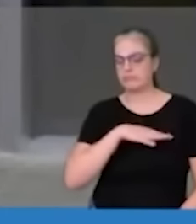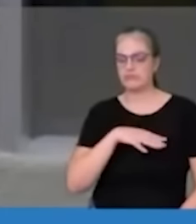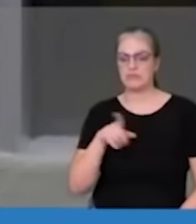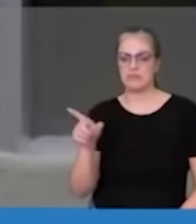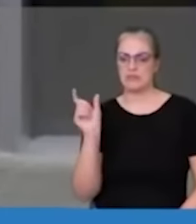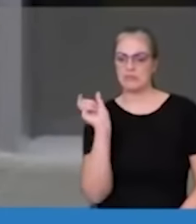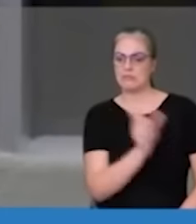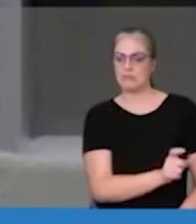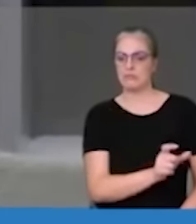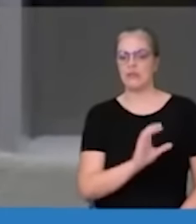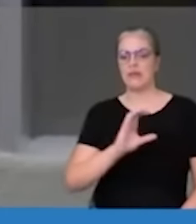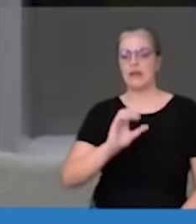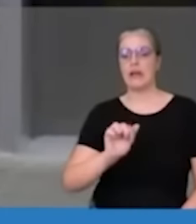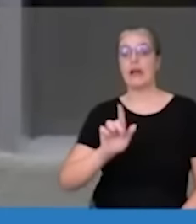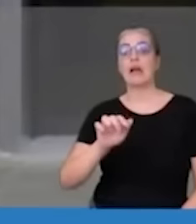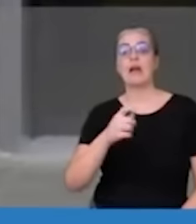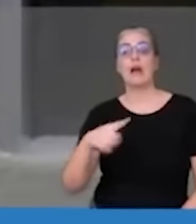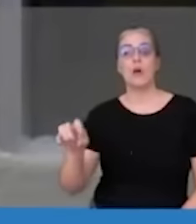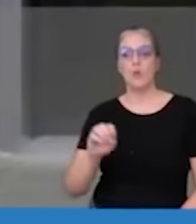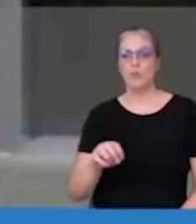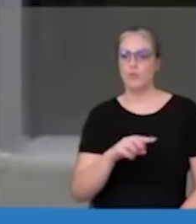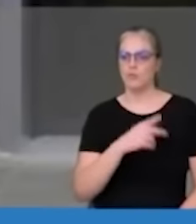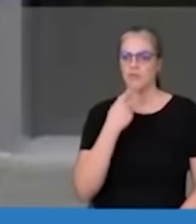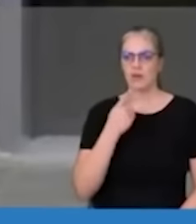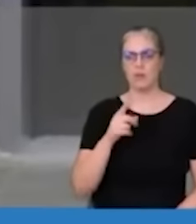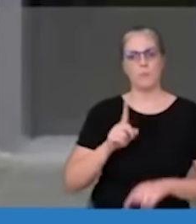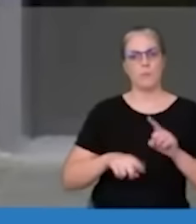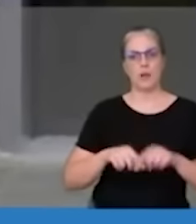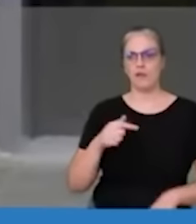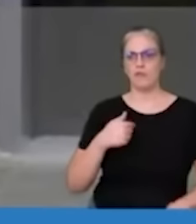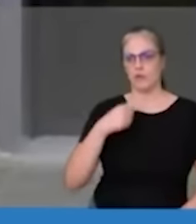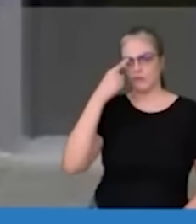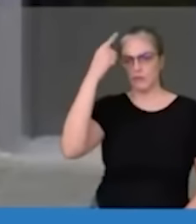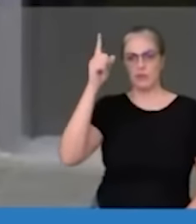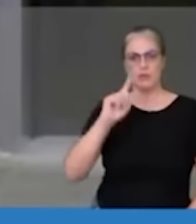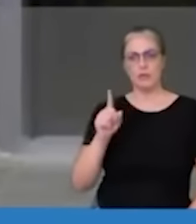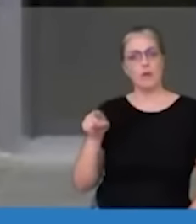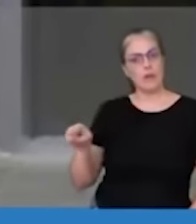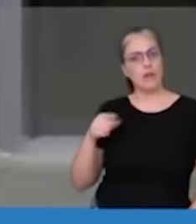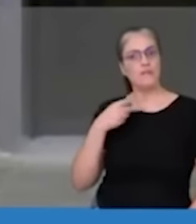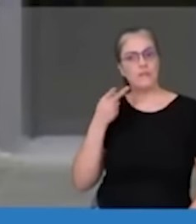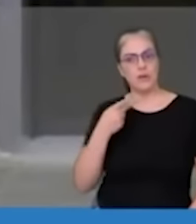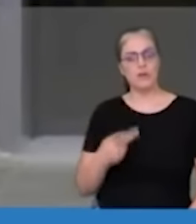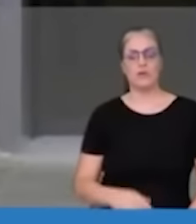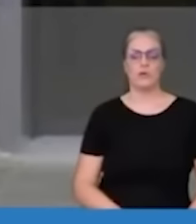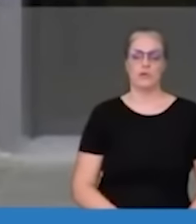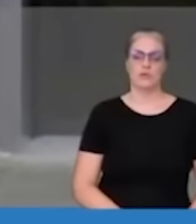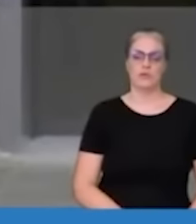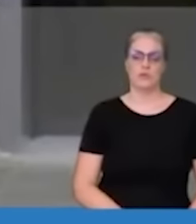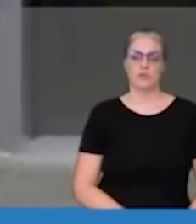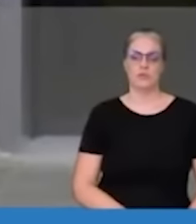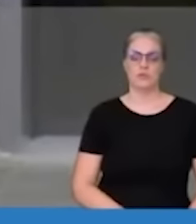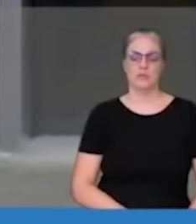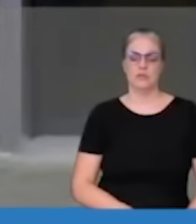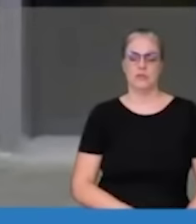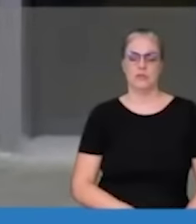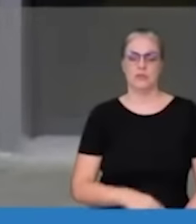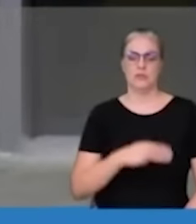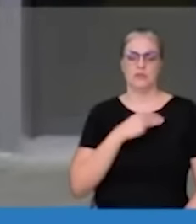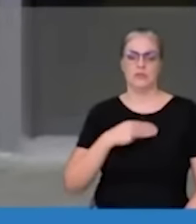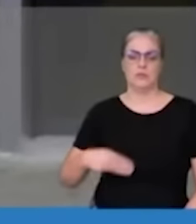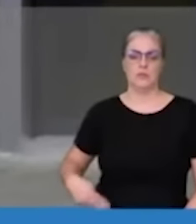palavra, não é palavrão que eu estou falando aqui não, tá? E o outro, ele falou o seguinte: oferece, senta o pau nele, o ministro da